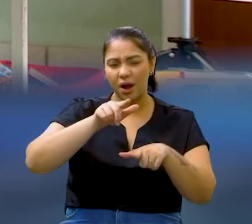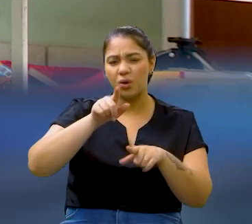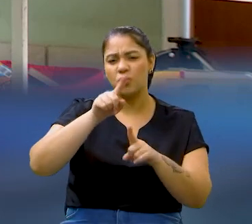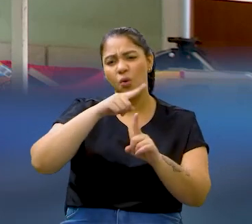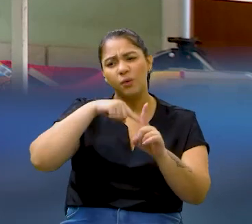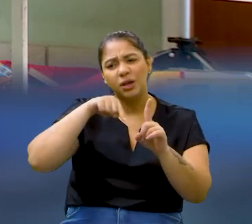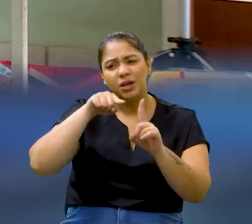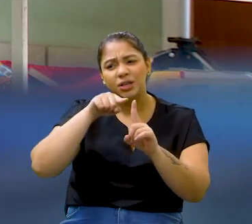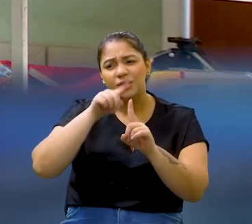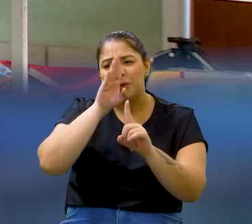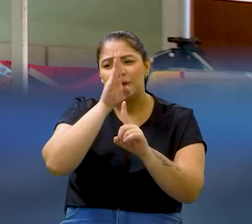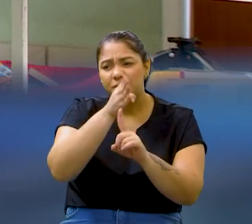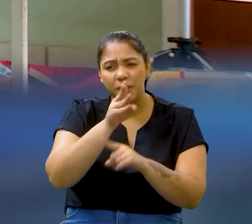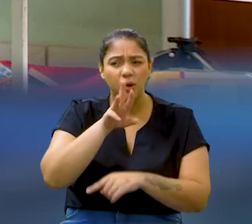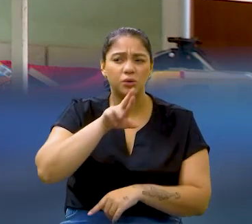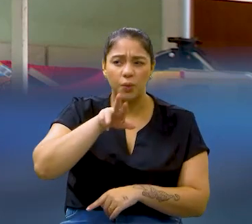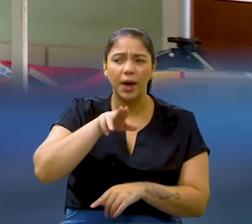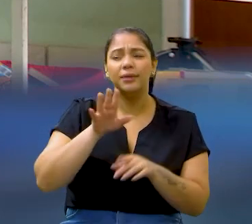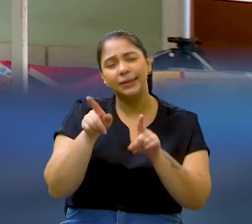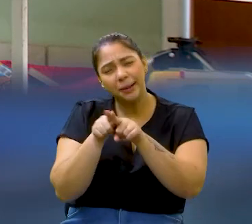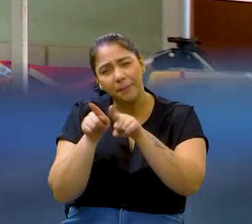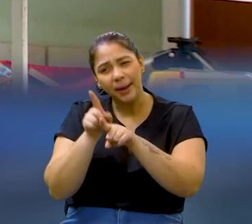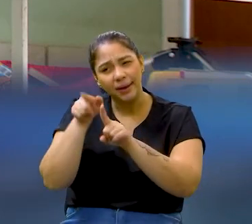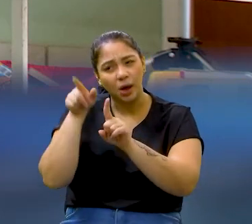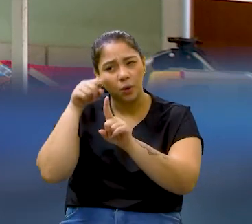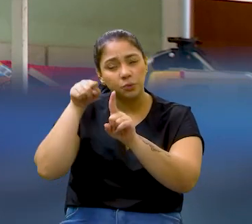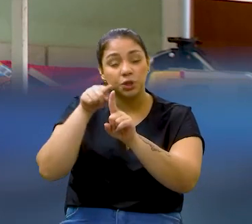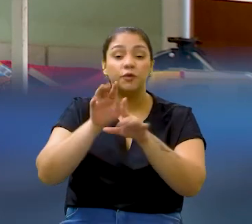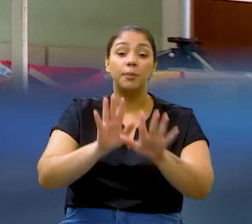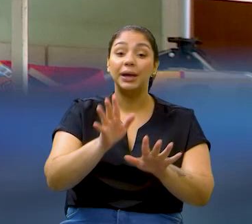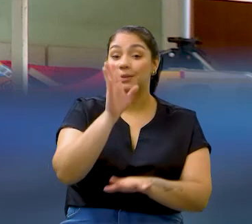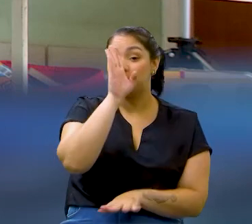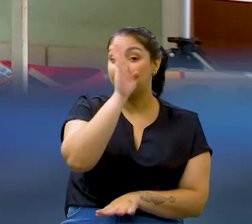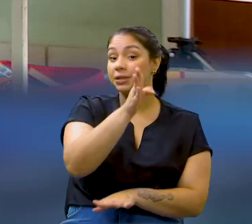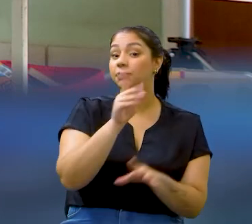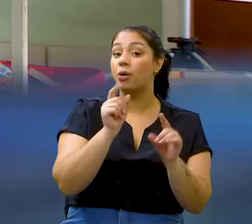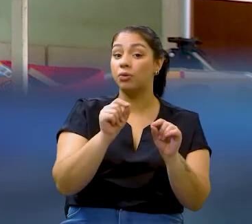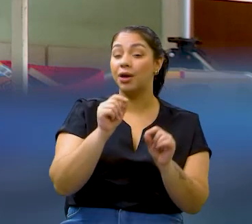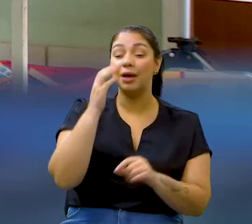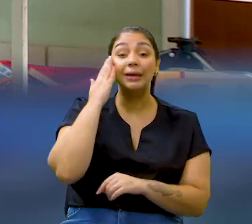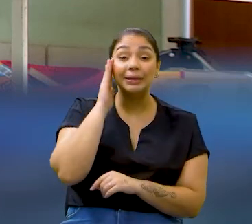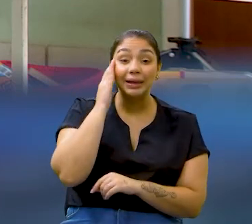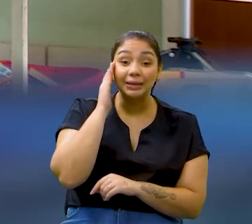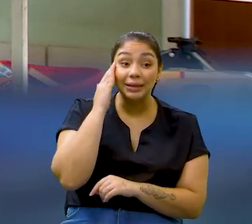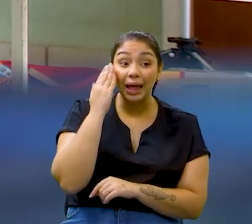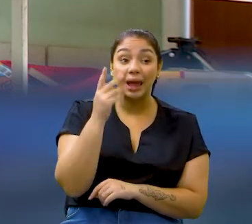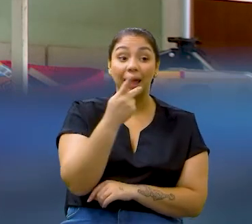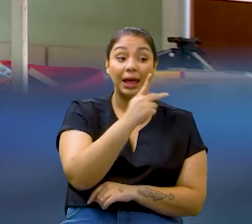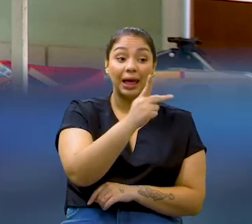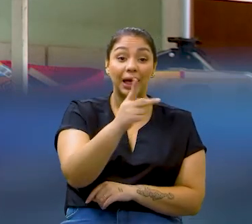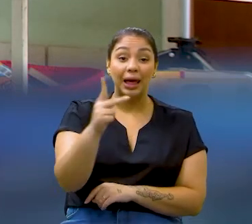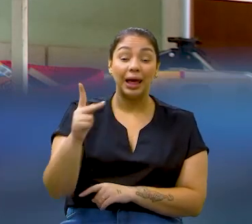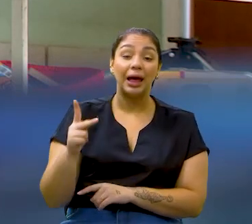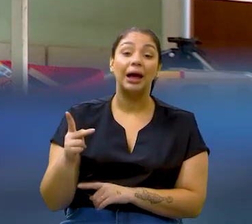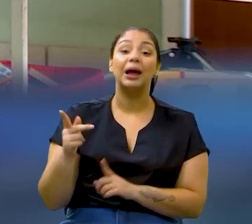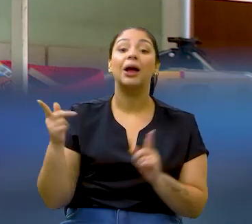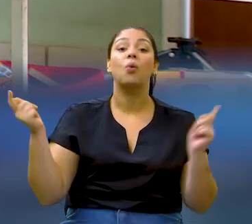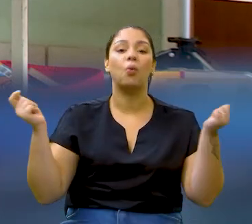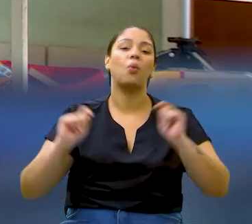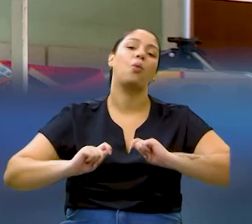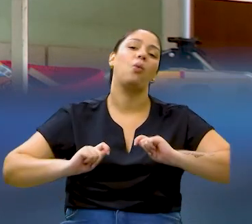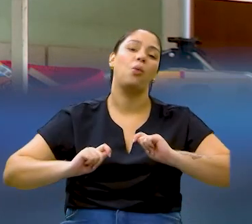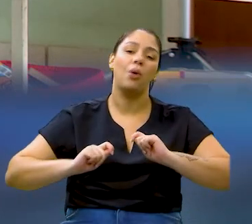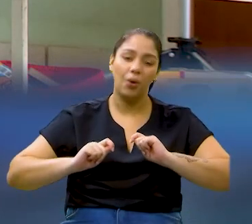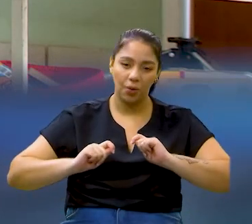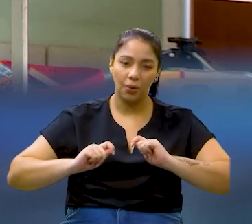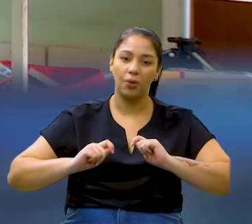nosso objetivo, também é, mas a gente quer que eles entendam os seus talentos,